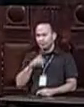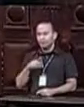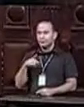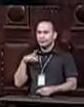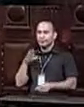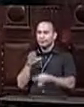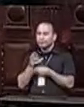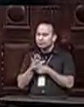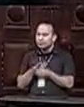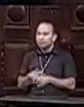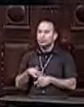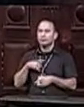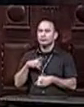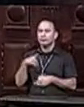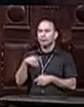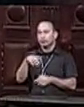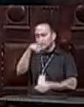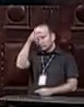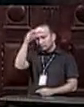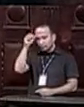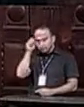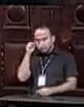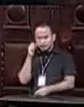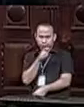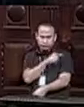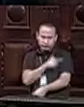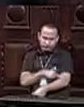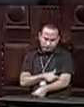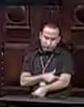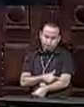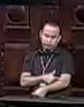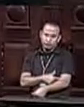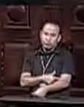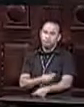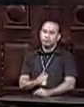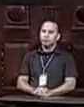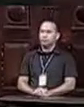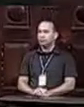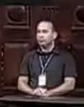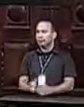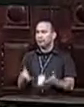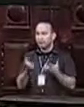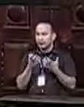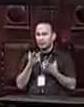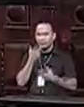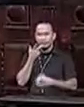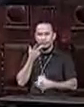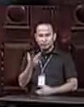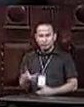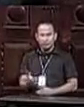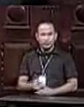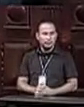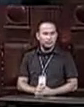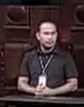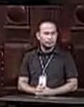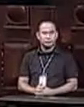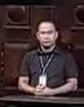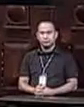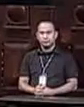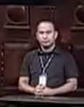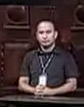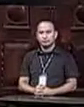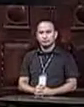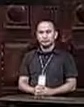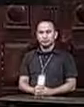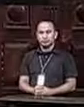Pública do Estado, provocada pela nossa Comissão de Educação aqui da LERJ. Portanto, quero aqui ressaltar a